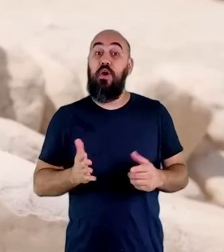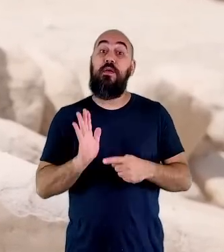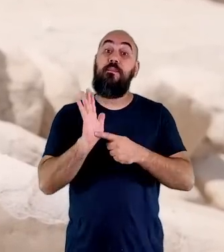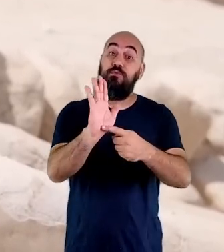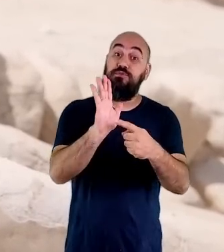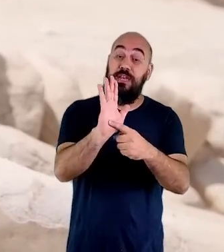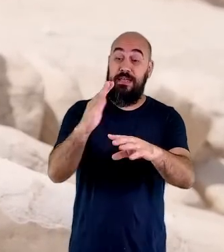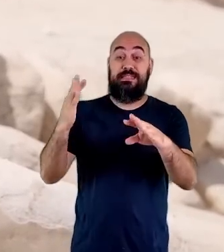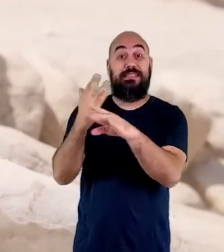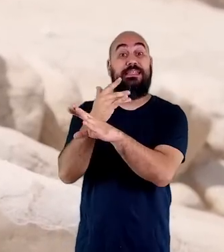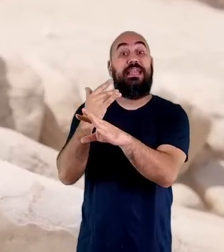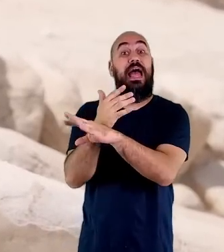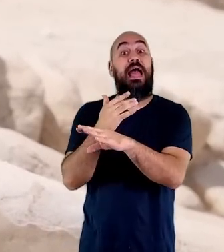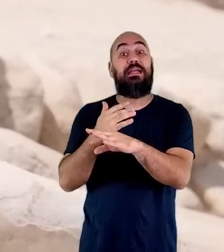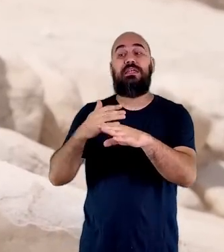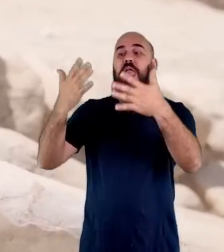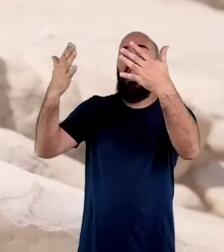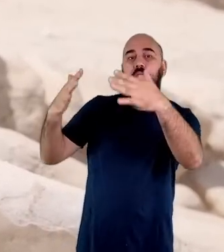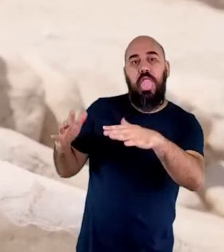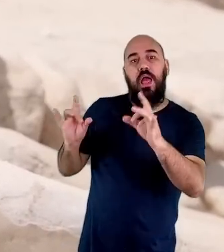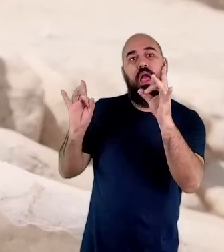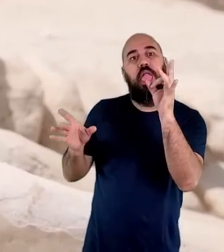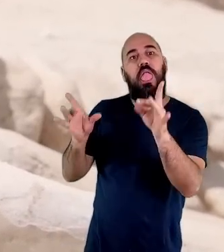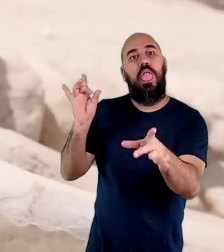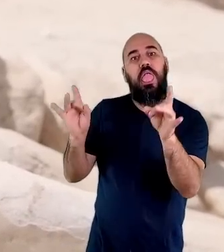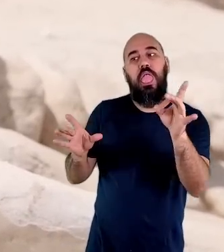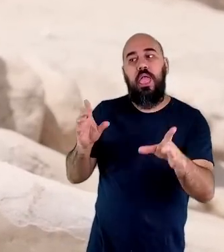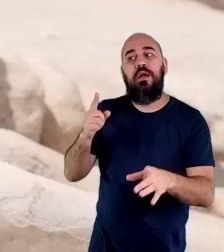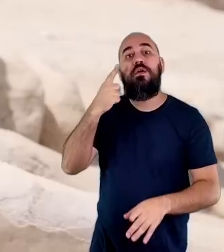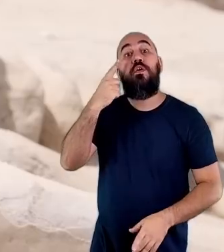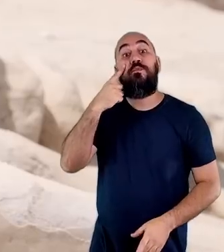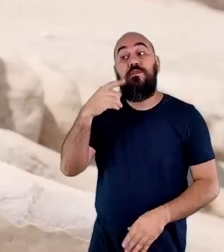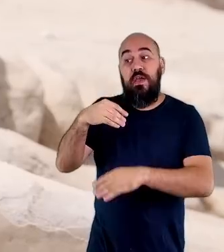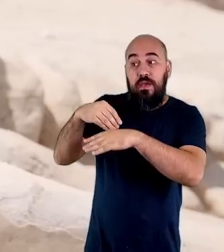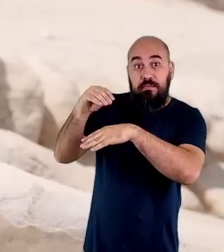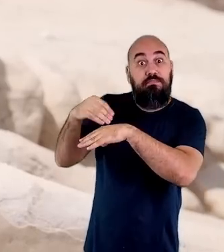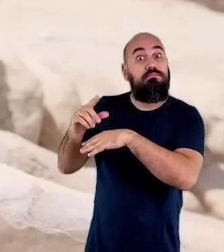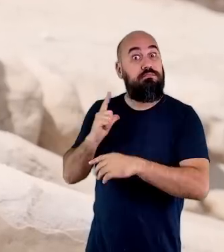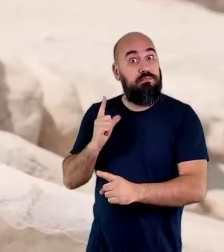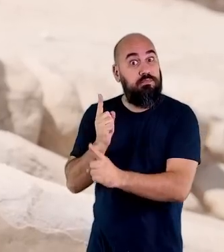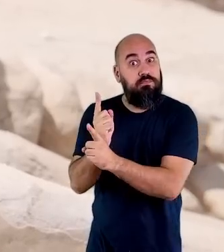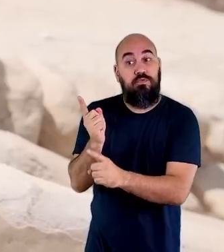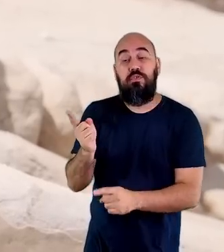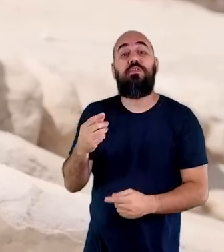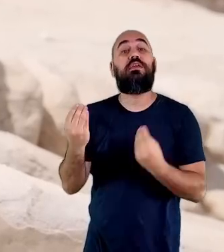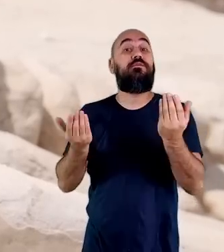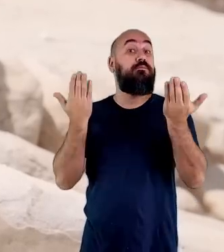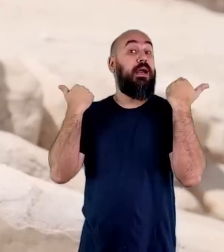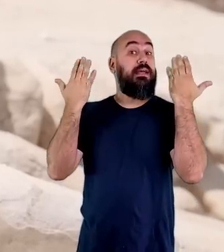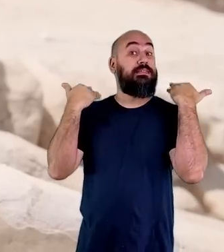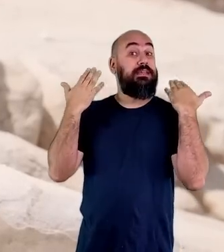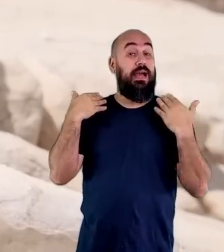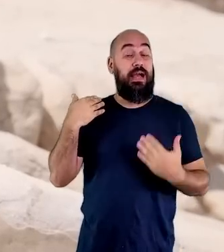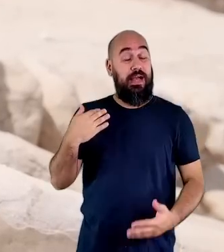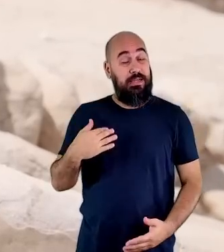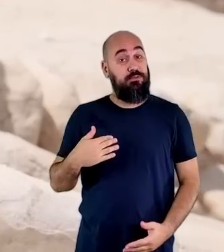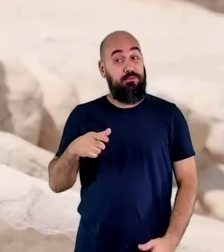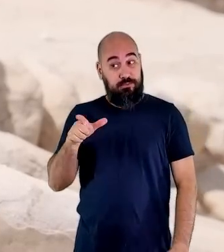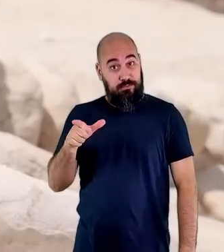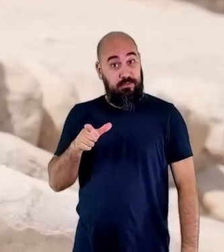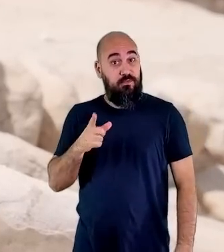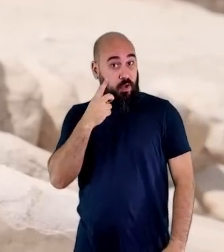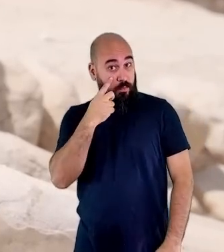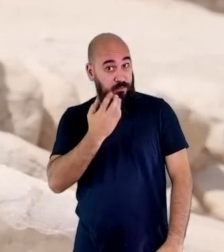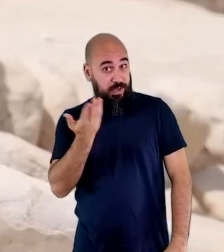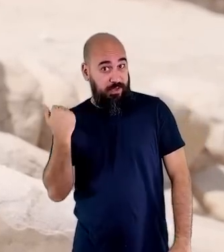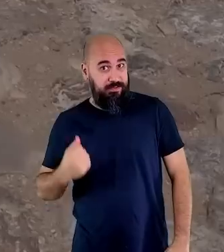de Beersheba que estão lá dentro e que equivalem ao período da monarquia de Israel, conforme nós já falamos em programas anteriores, tá bem?